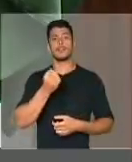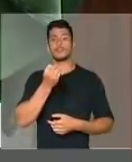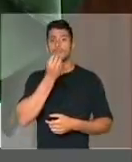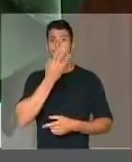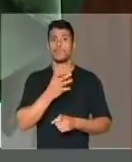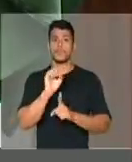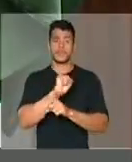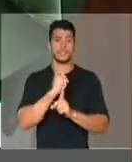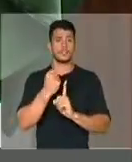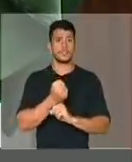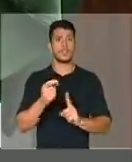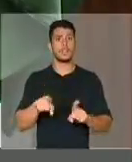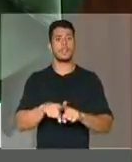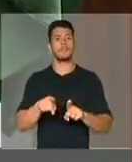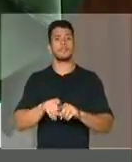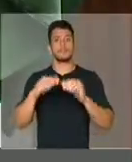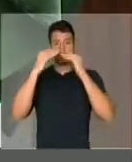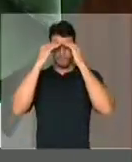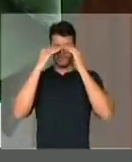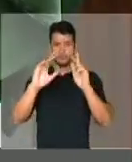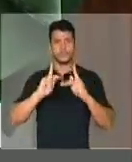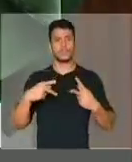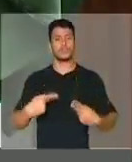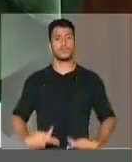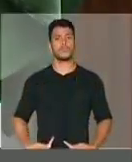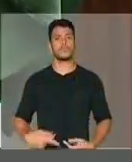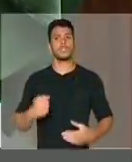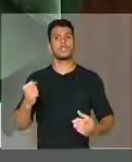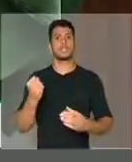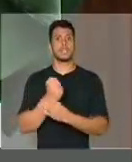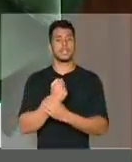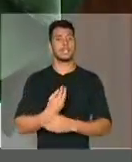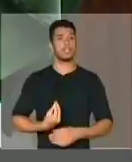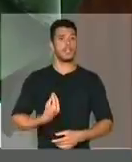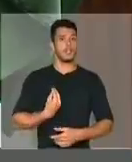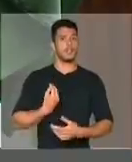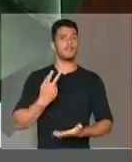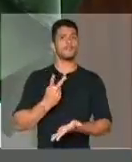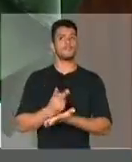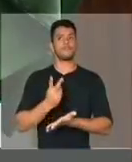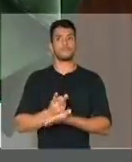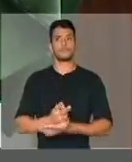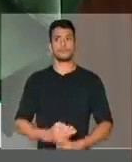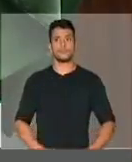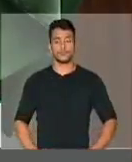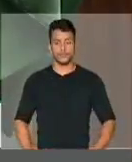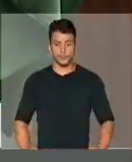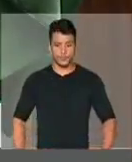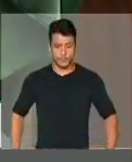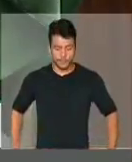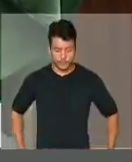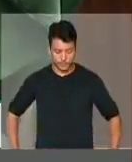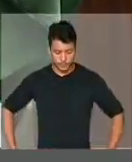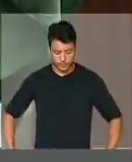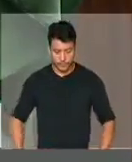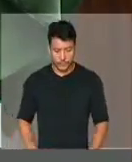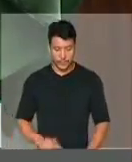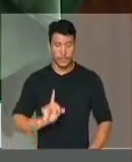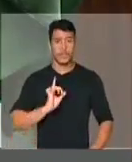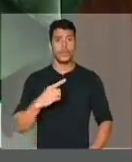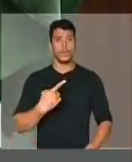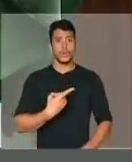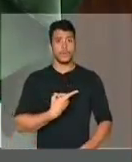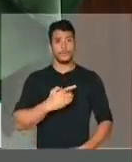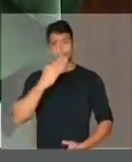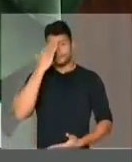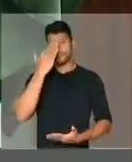da dignidade da pessoa humana e, sobretudo, que garantam a preservação da vida. A expectativa é,